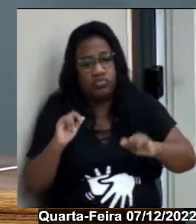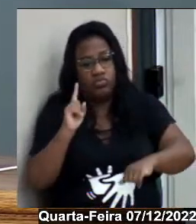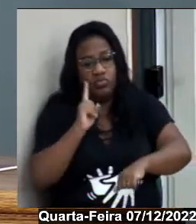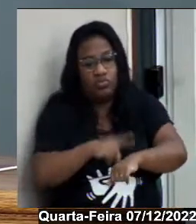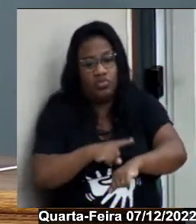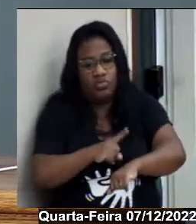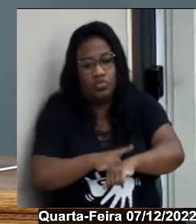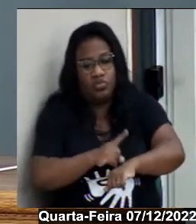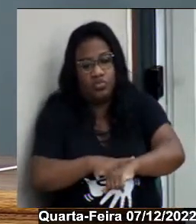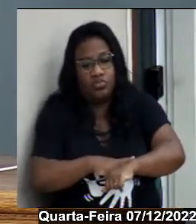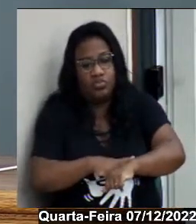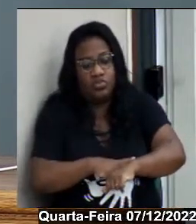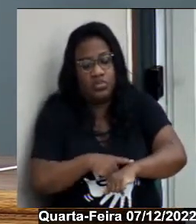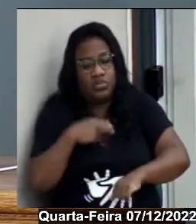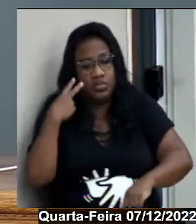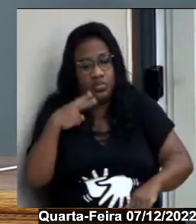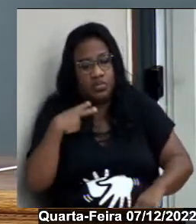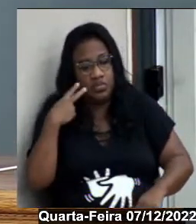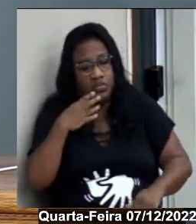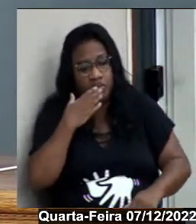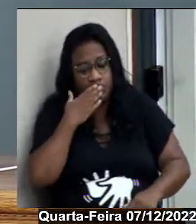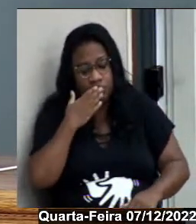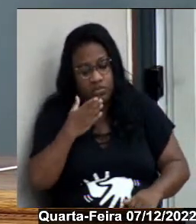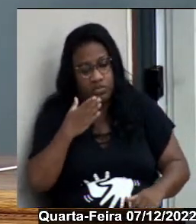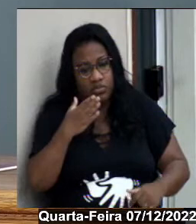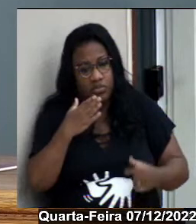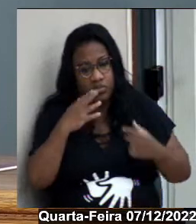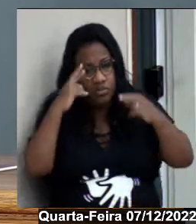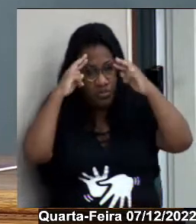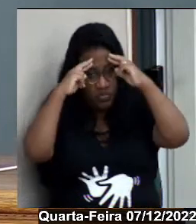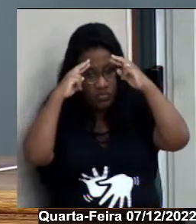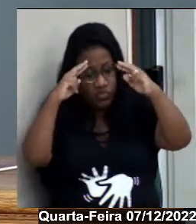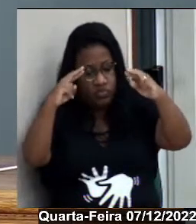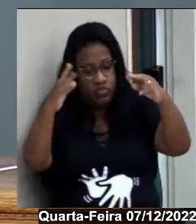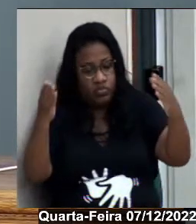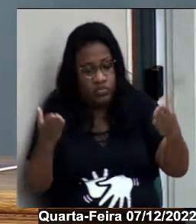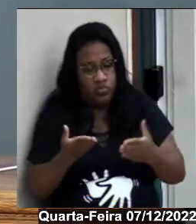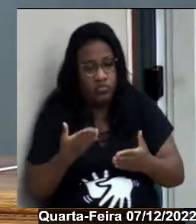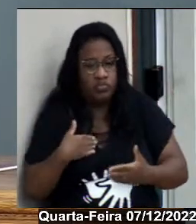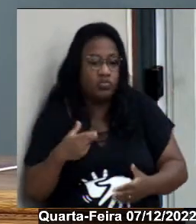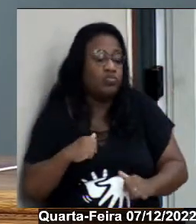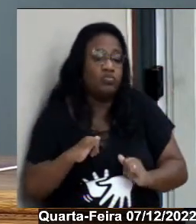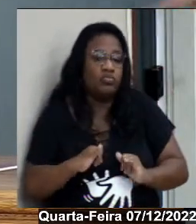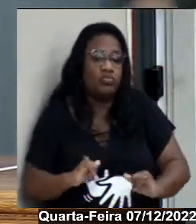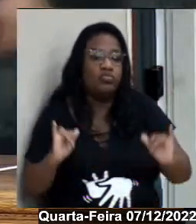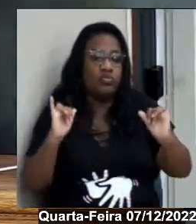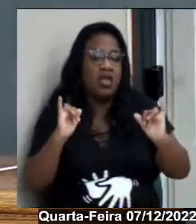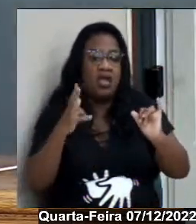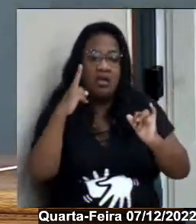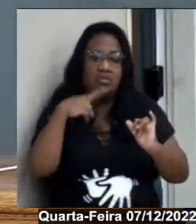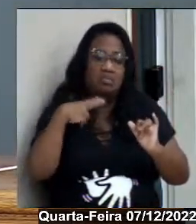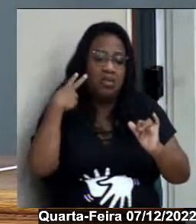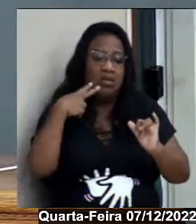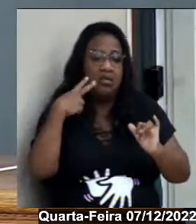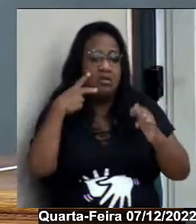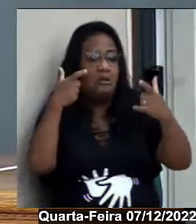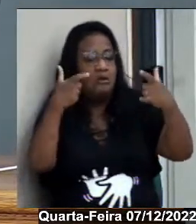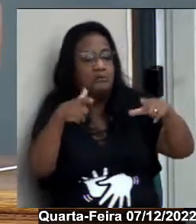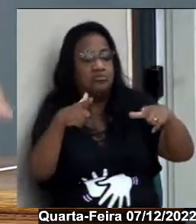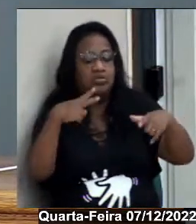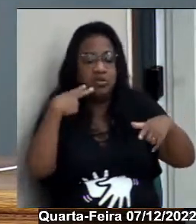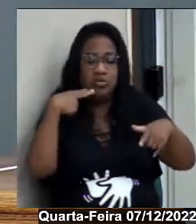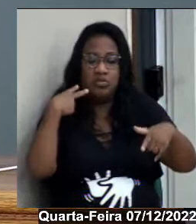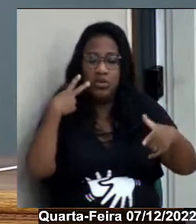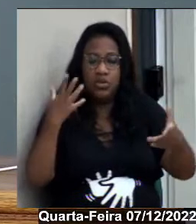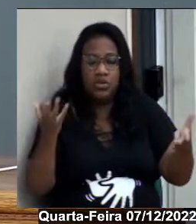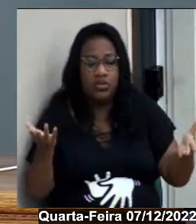senhor já acabou. Então, vereador, espero que o senhor seja mais respeitoso com a gente, mais verdadeiro. Quando o senhor fala aos vereadores, aonde